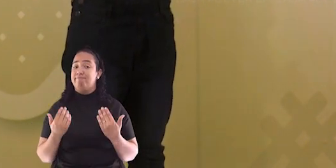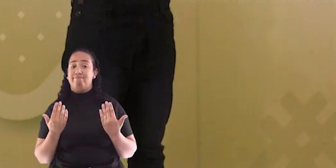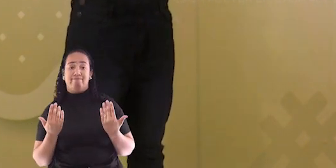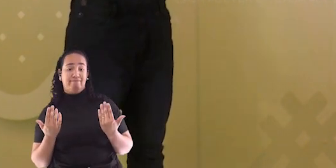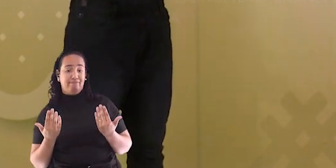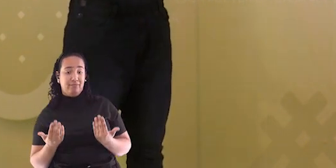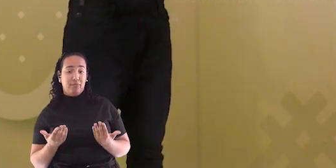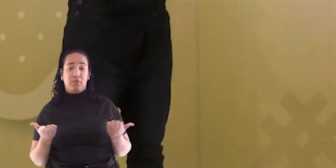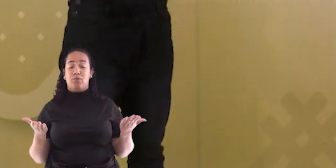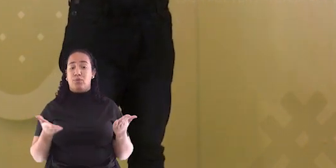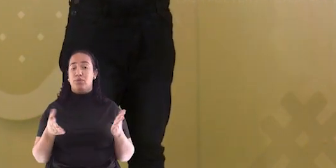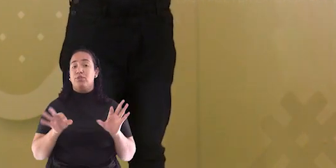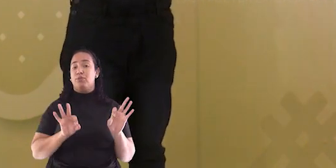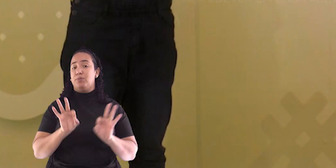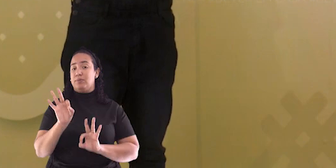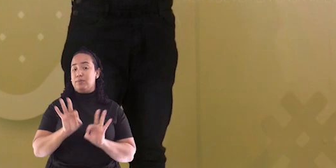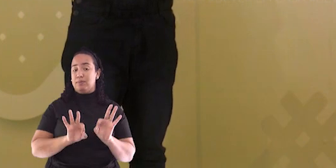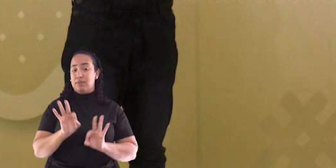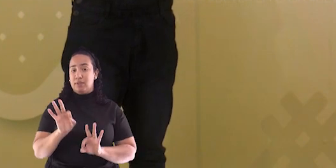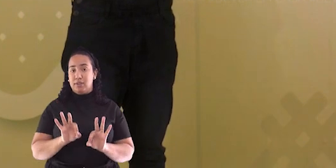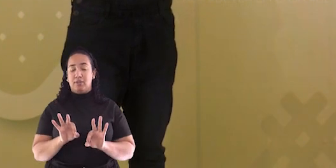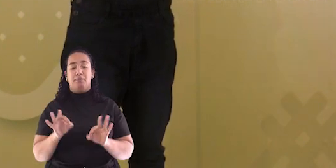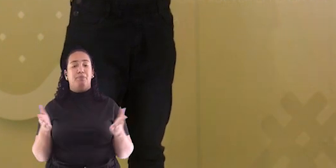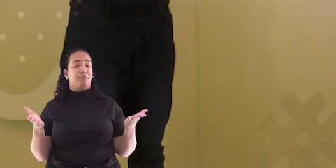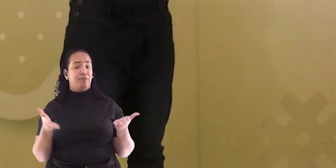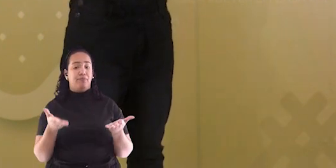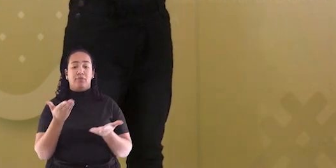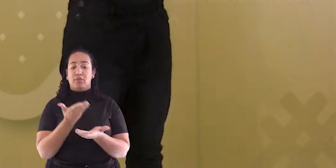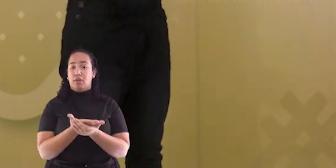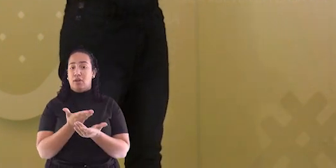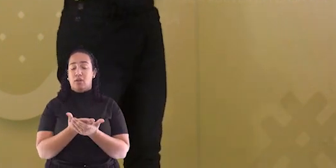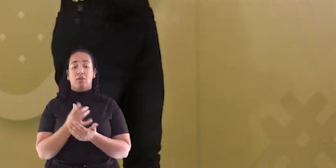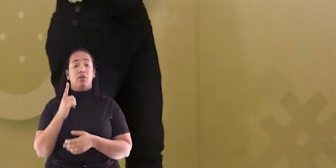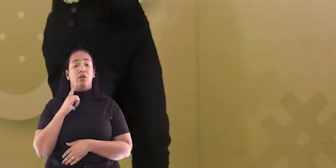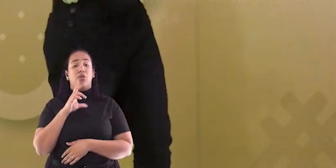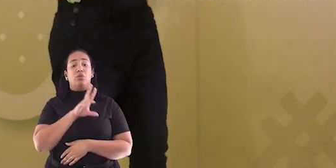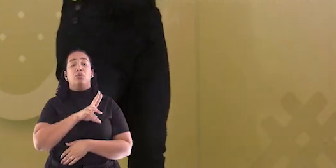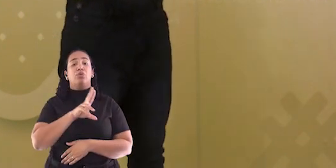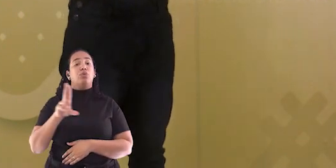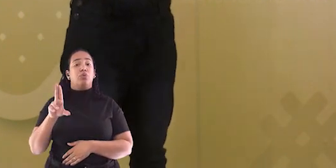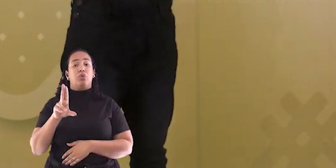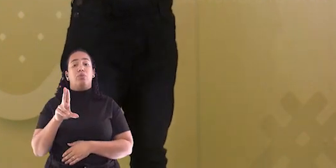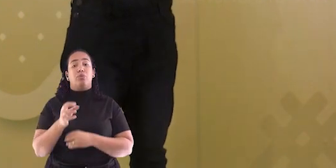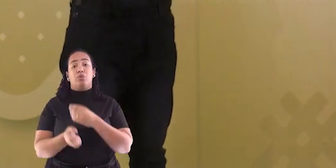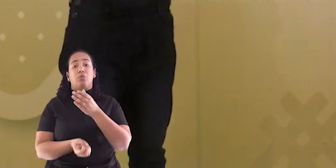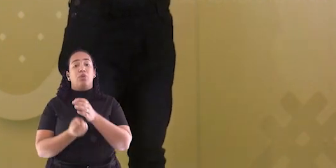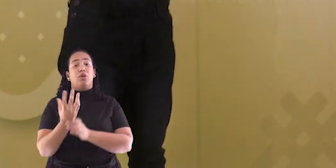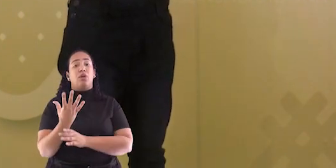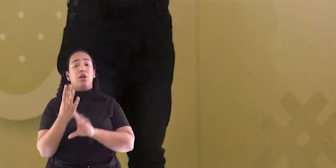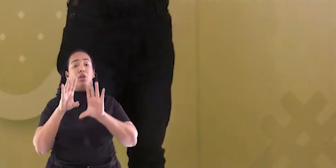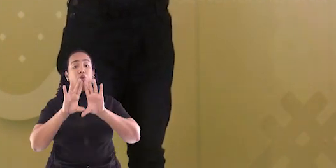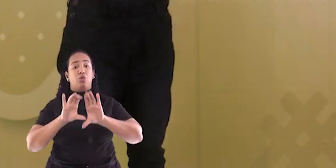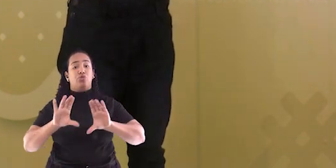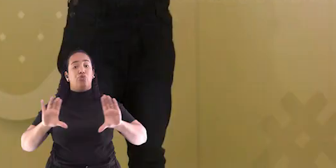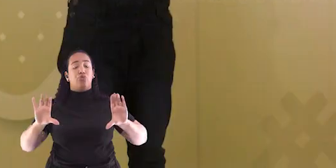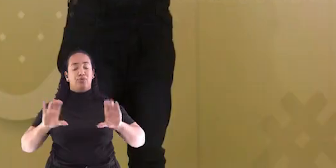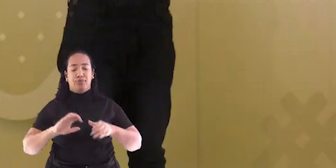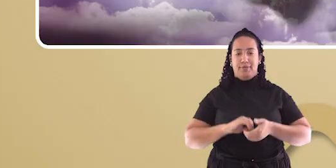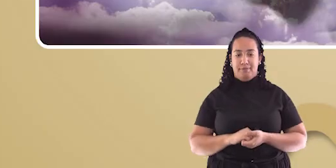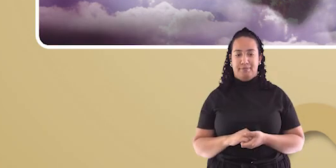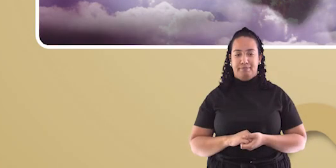pro que a gente está preparando aqui, nossa aula traz este nome, o fabricador de nuvens. Então, bora pra